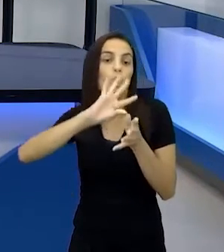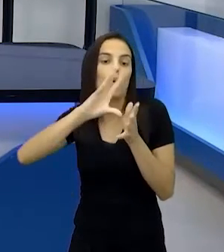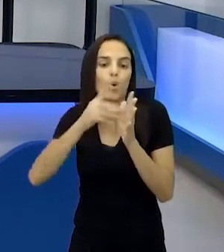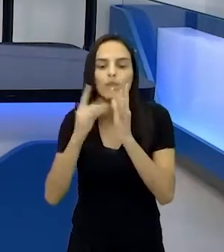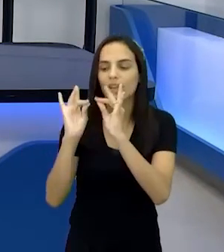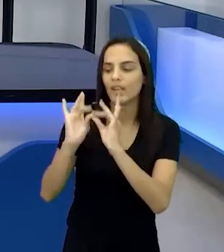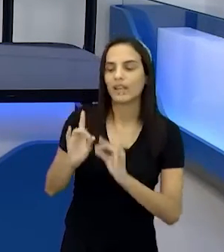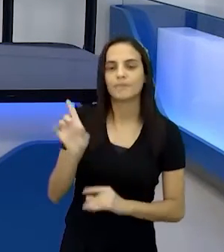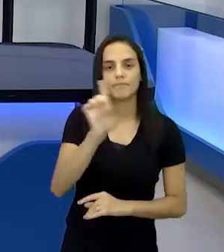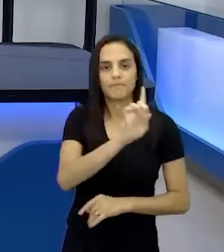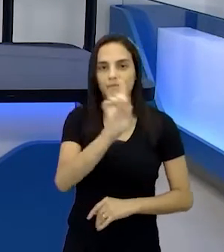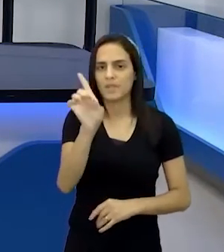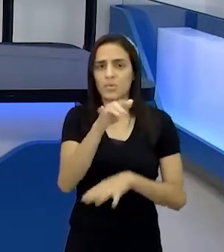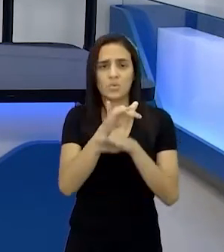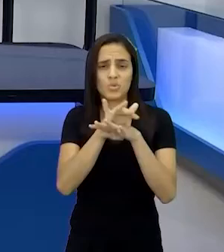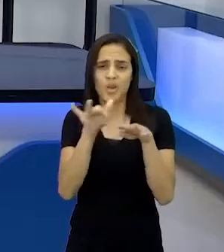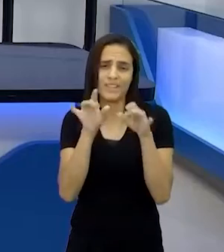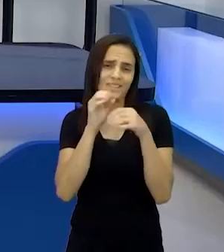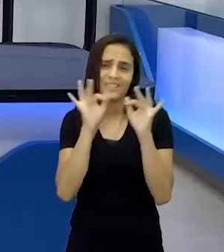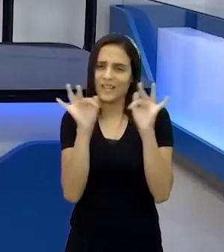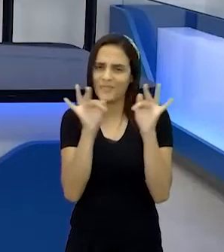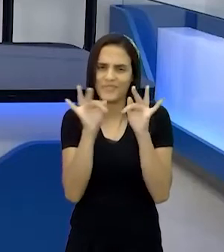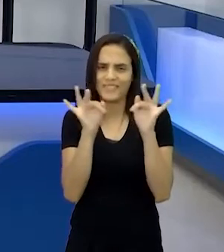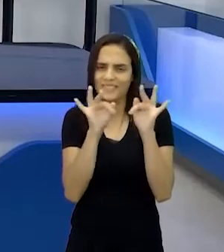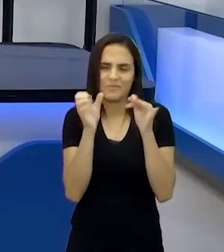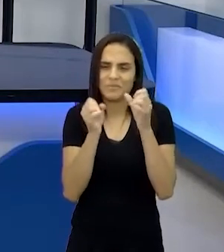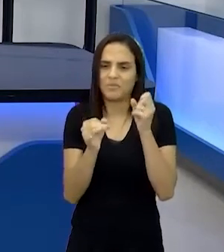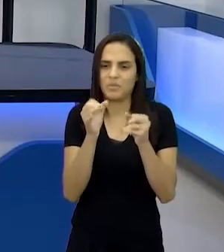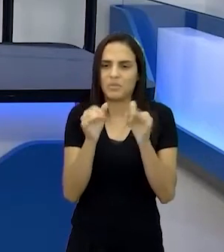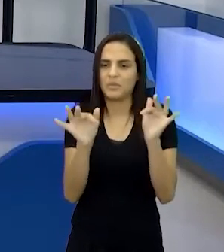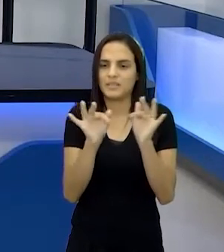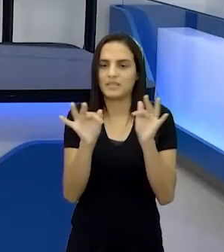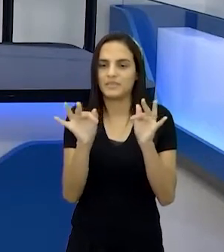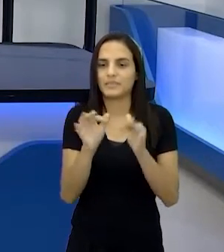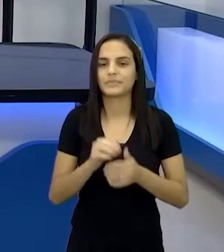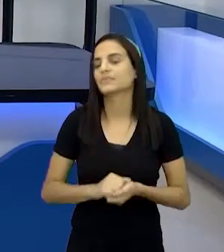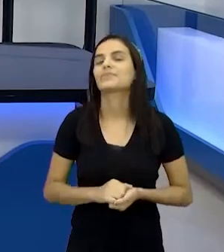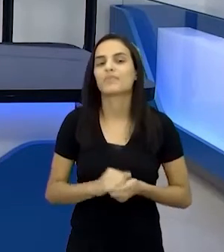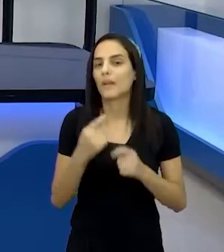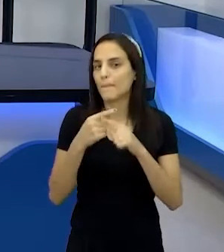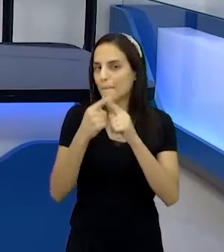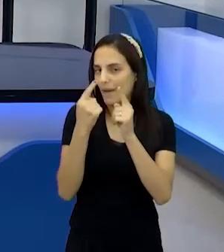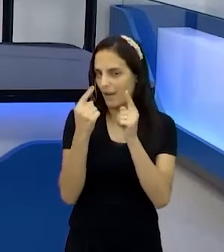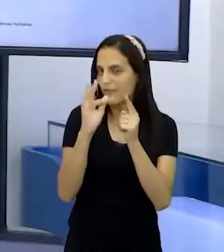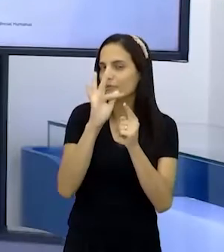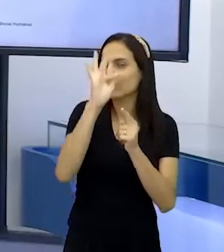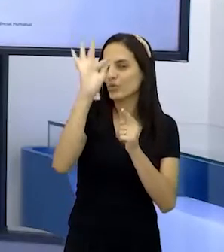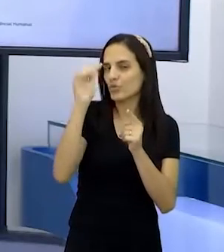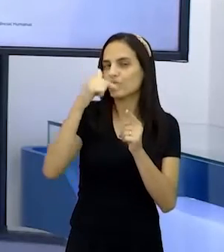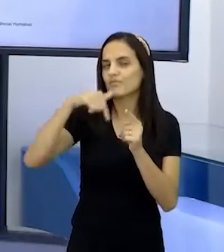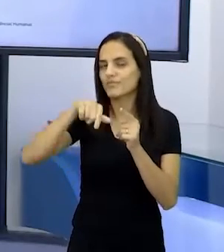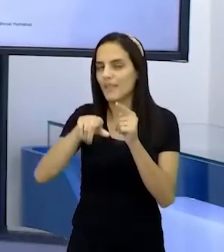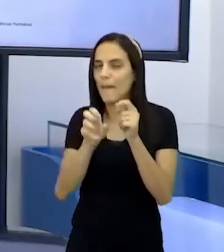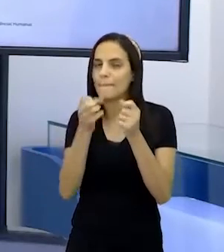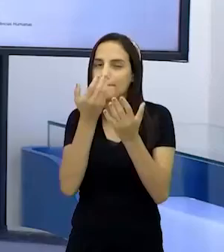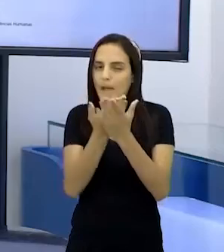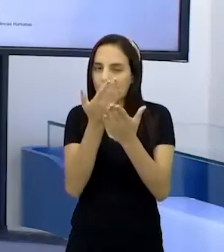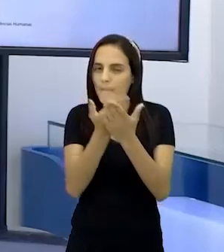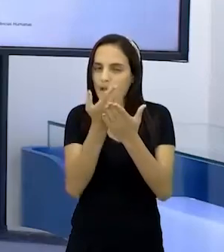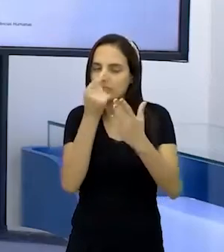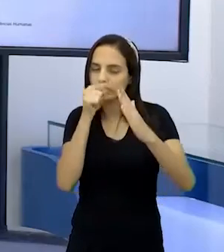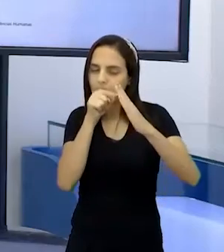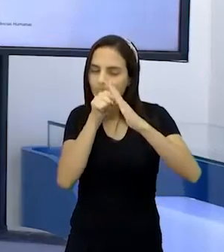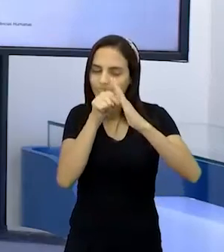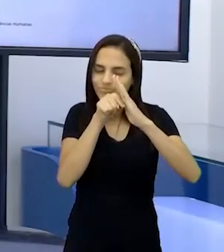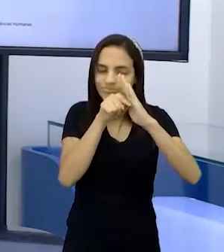sobrevoo sobre o nosso... Gostei. Sobre um fundamento. Bacana. Mas nós vamos adentrar